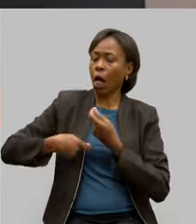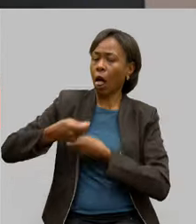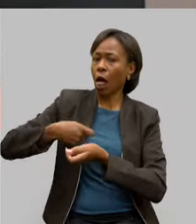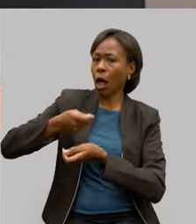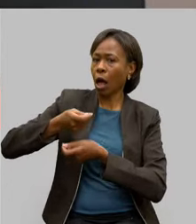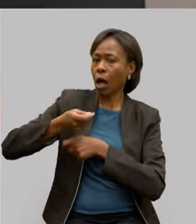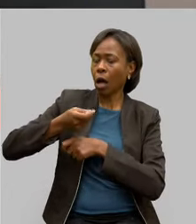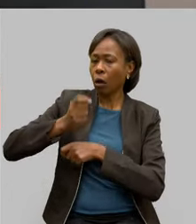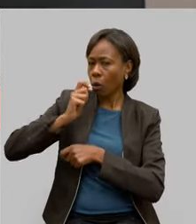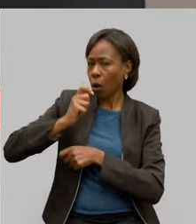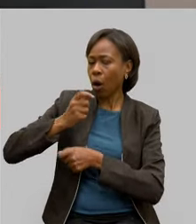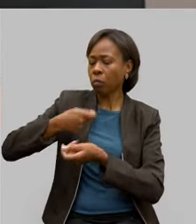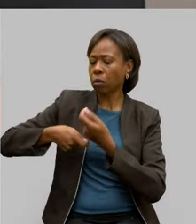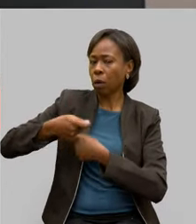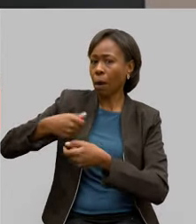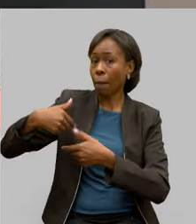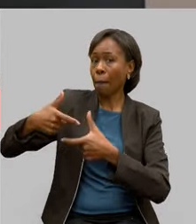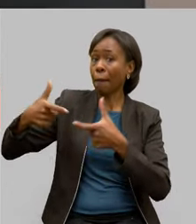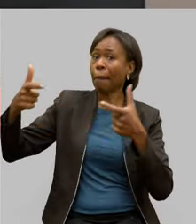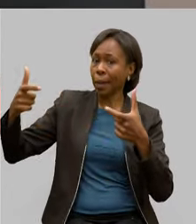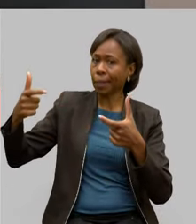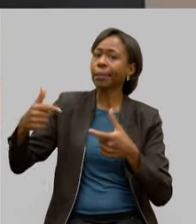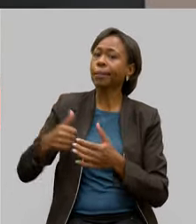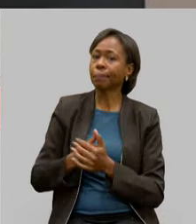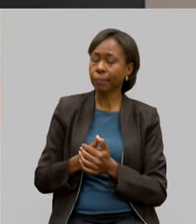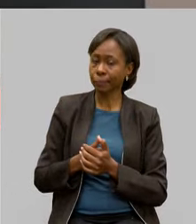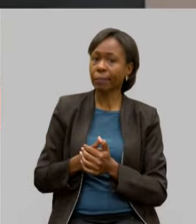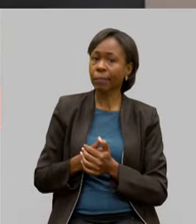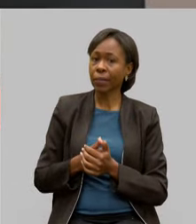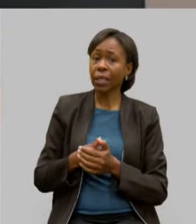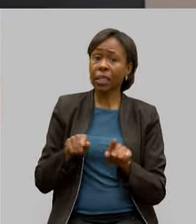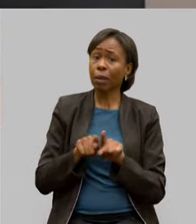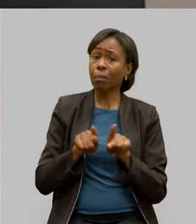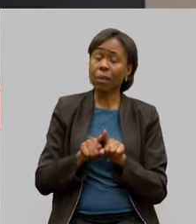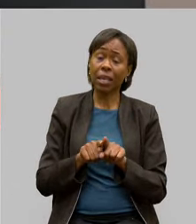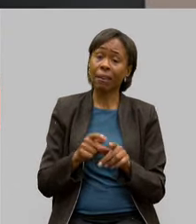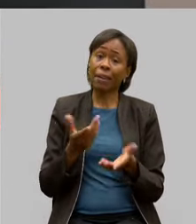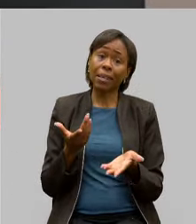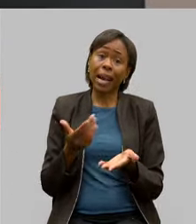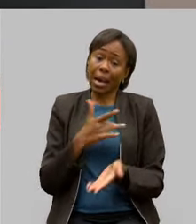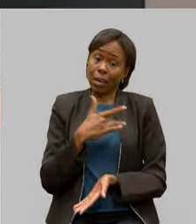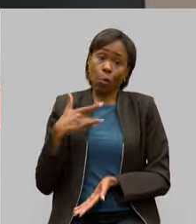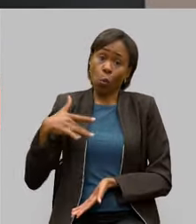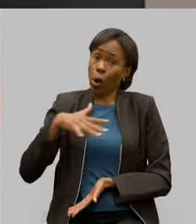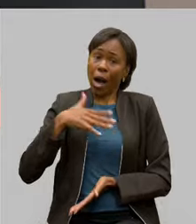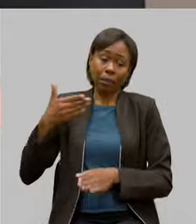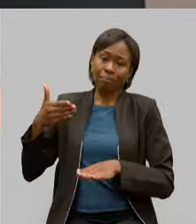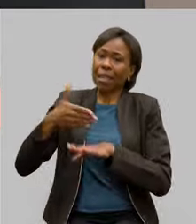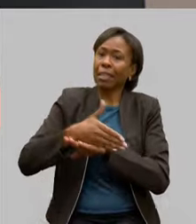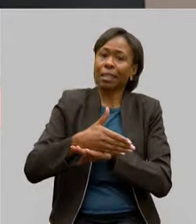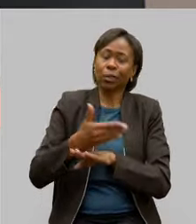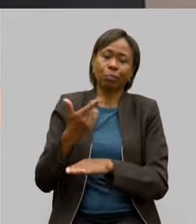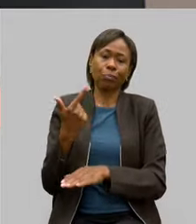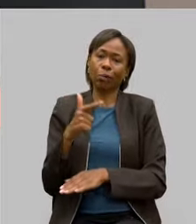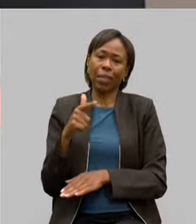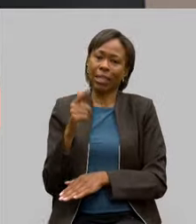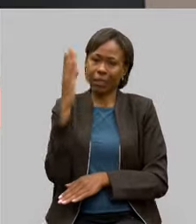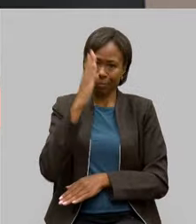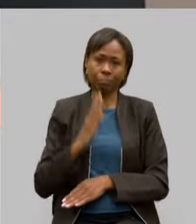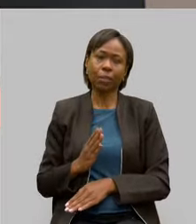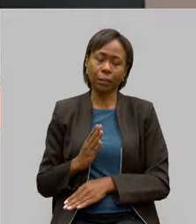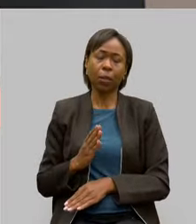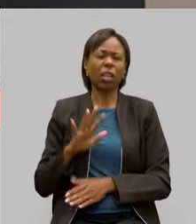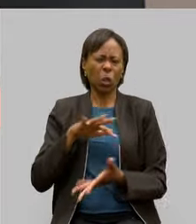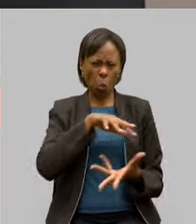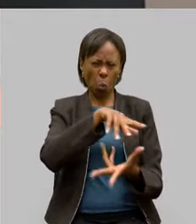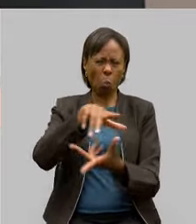negar acesso à saúde a milhões milhares de brasileiros e brasileiras enquanto isso no mundo mais de